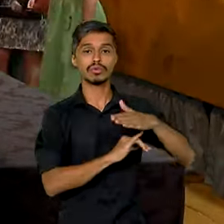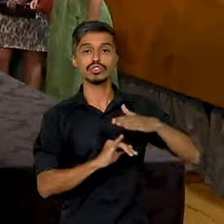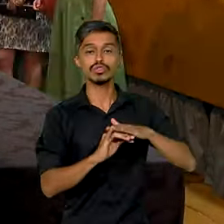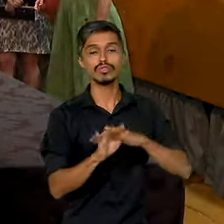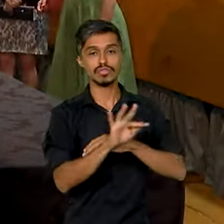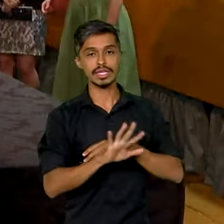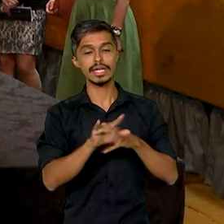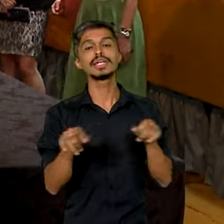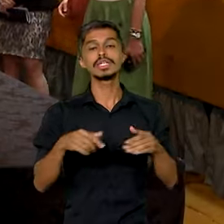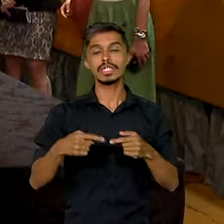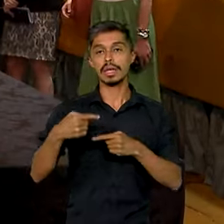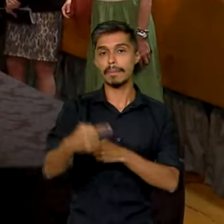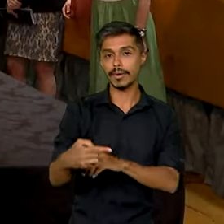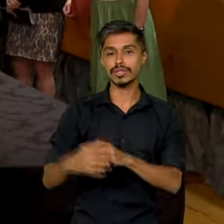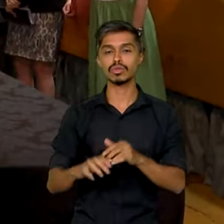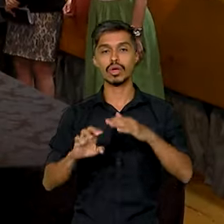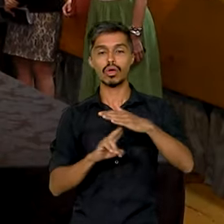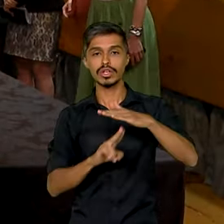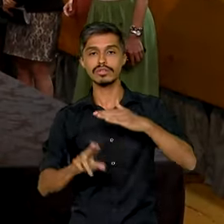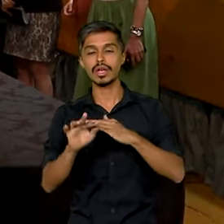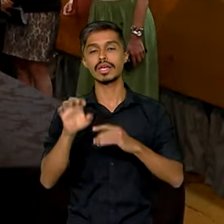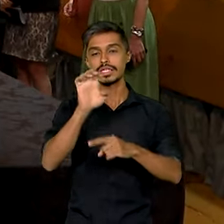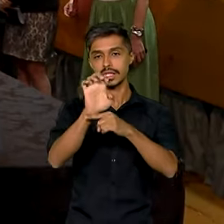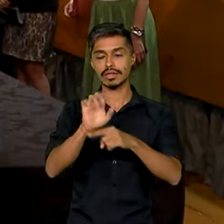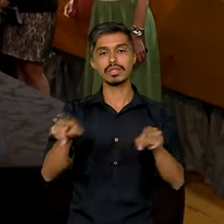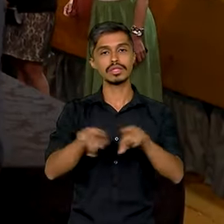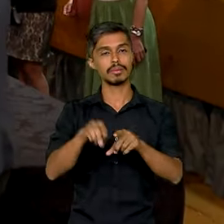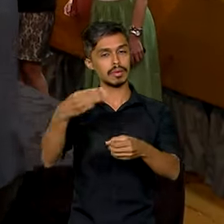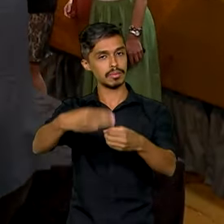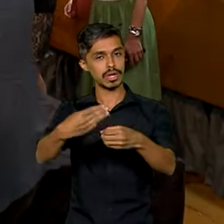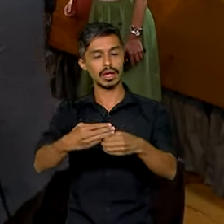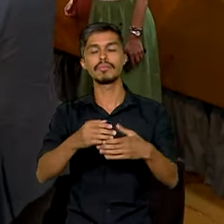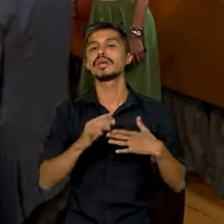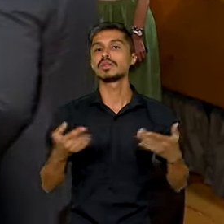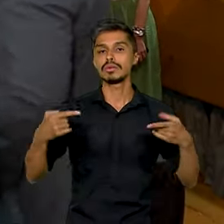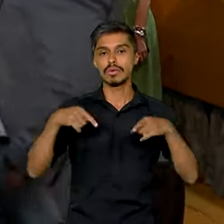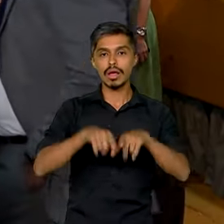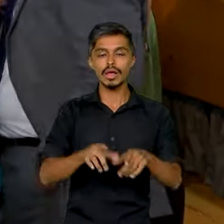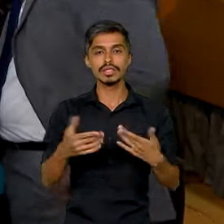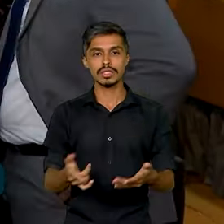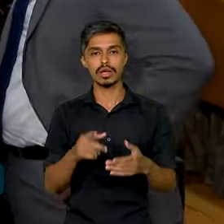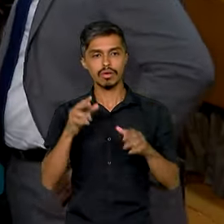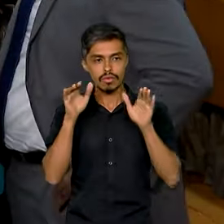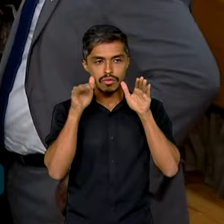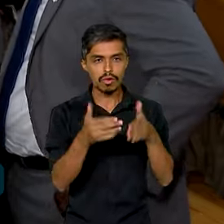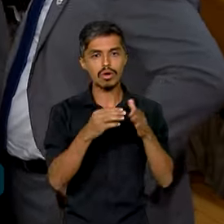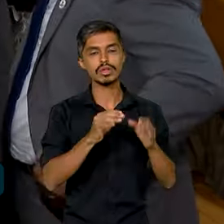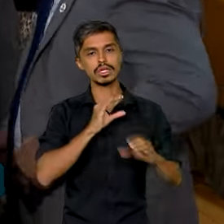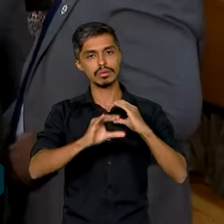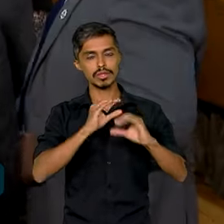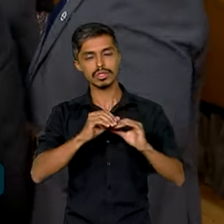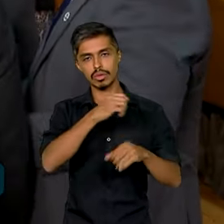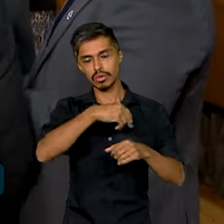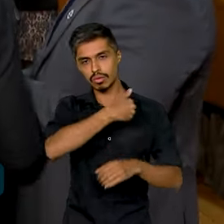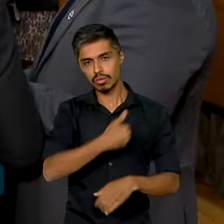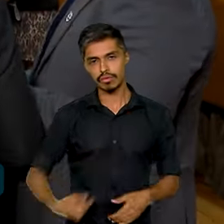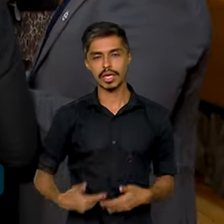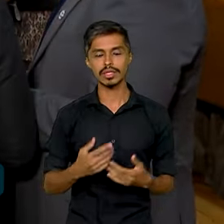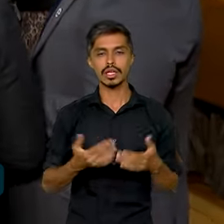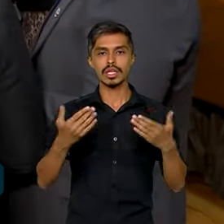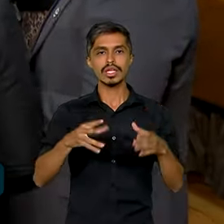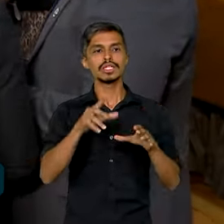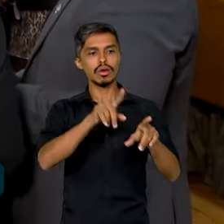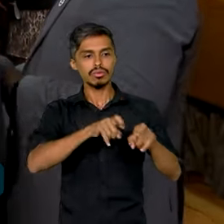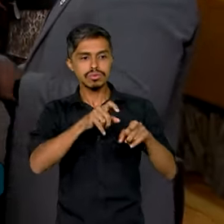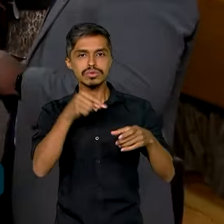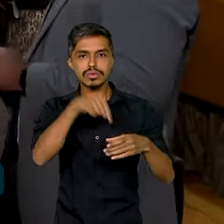e mais adiante com as universidades estaduais e municipais, visa justamente fortalecer a comunicação pública, interiorizar a comunicação